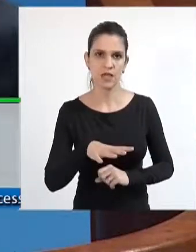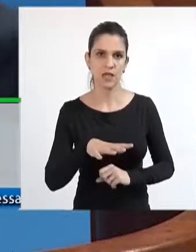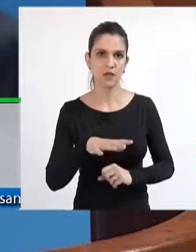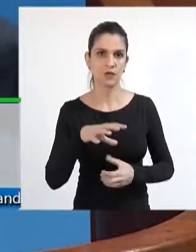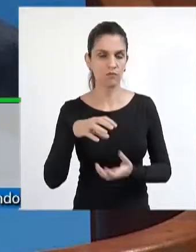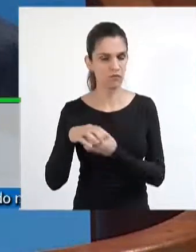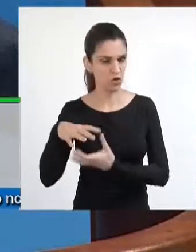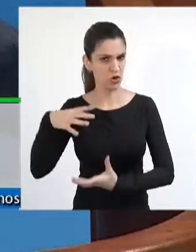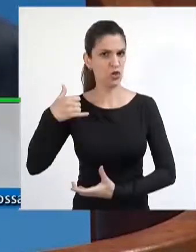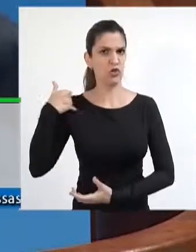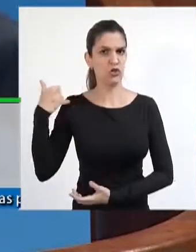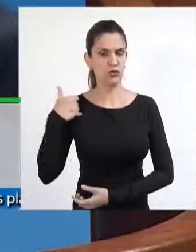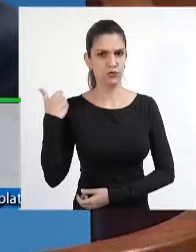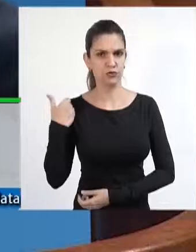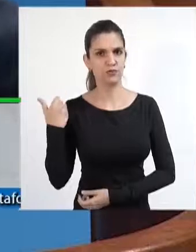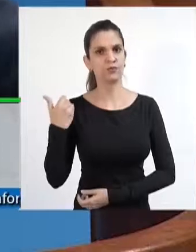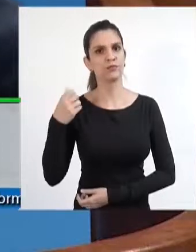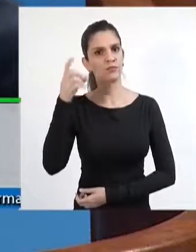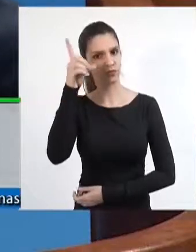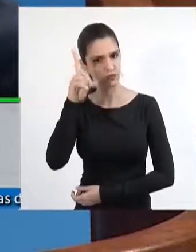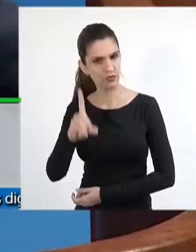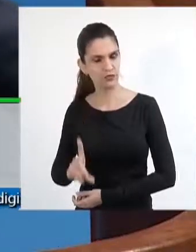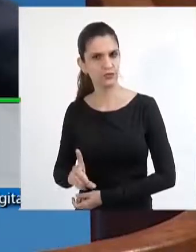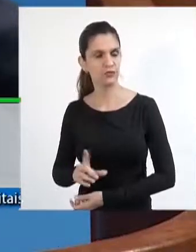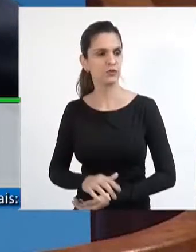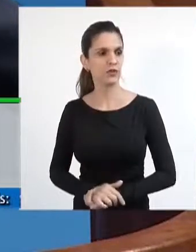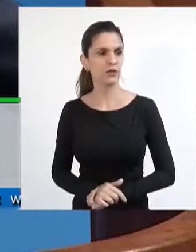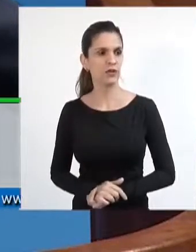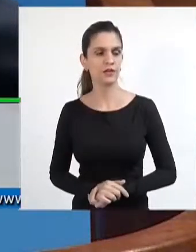recebem o benefício de prestação continuada.